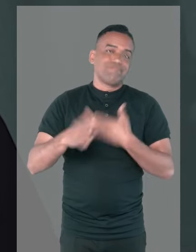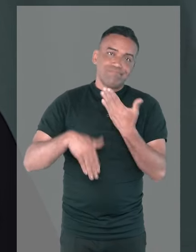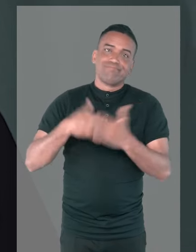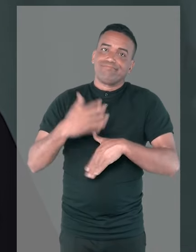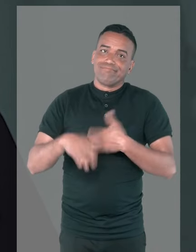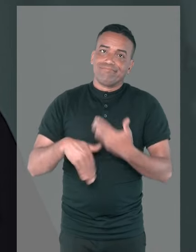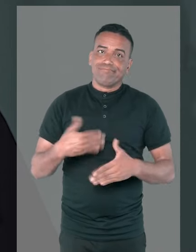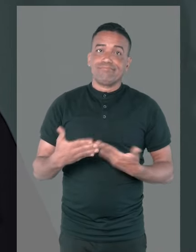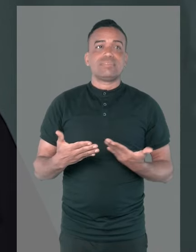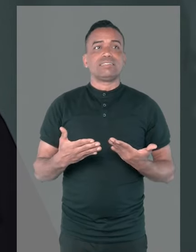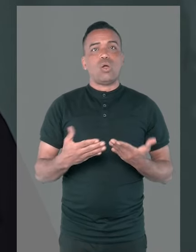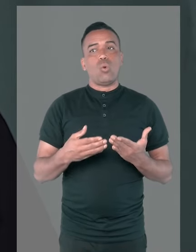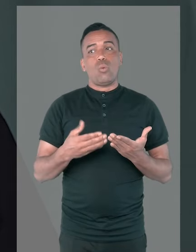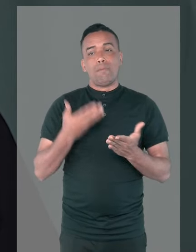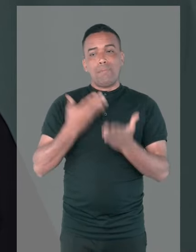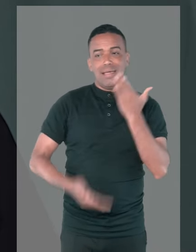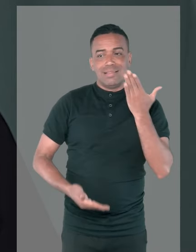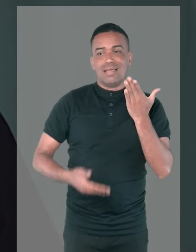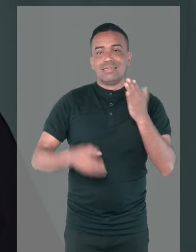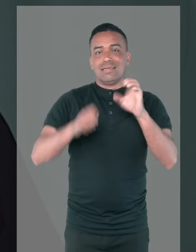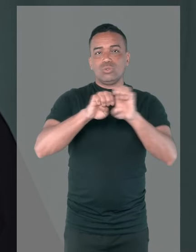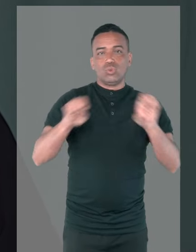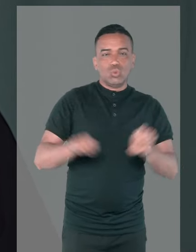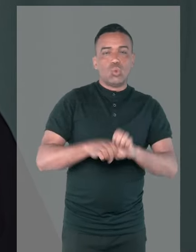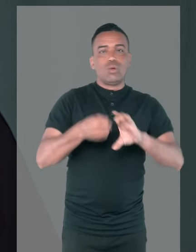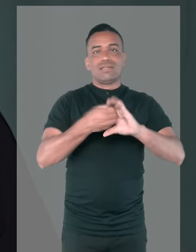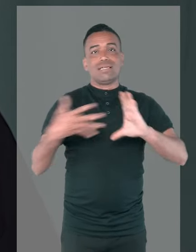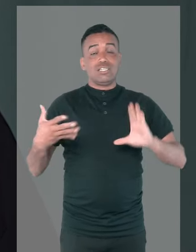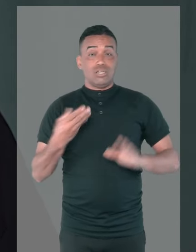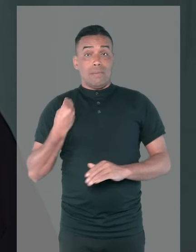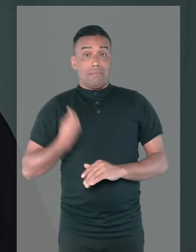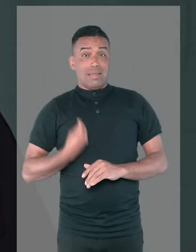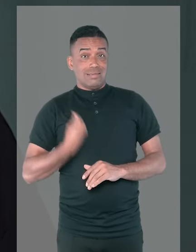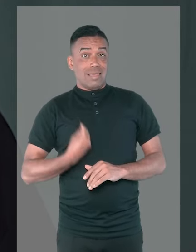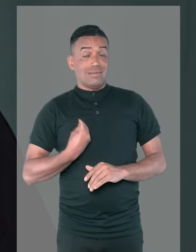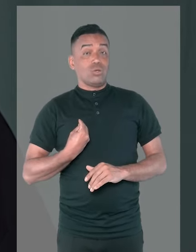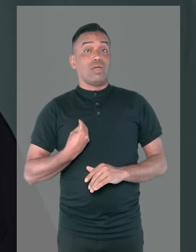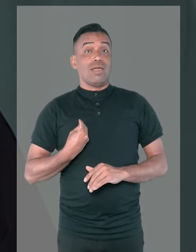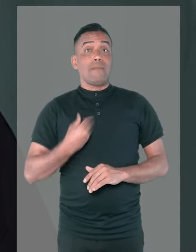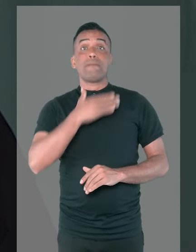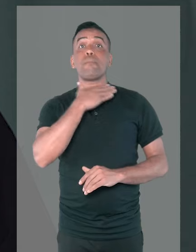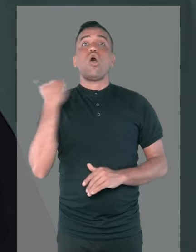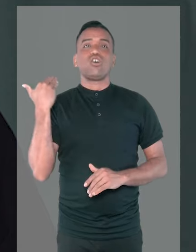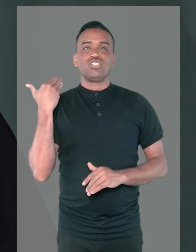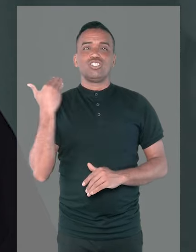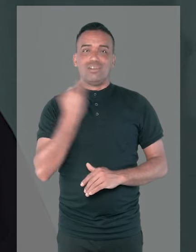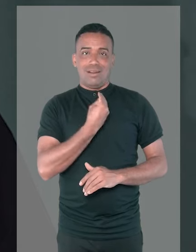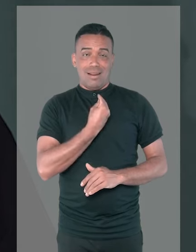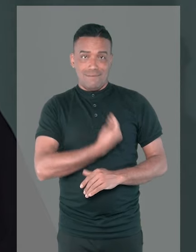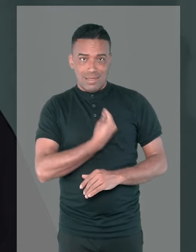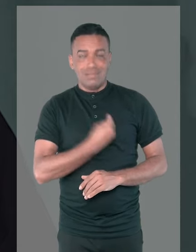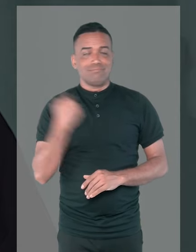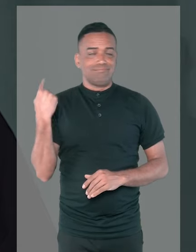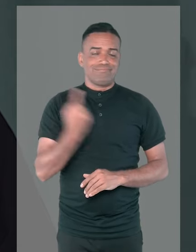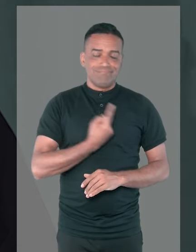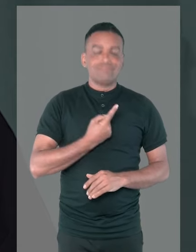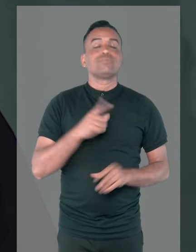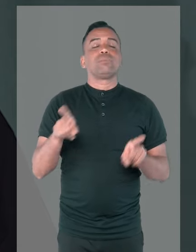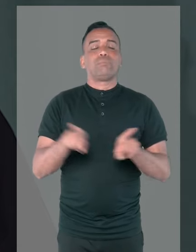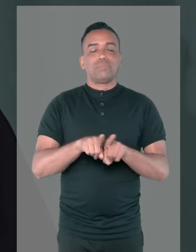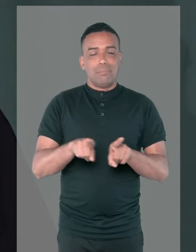Essa descaracterização da presença da morte na nossa vida cotidiana passa por isso também, passa pelo